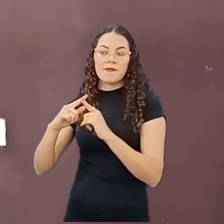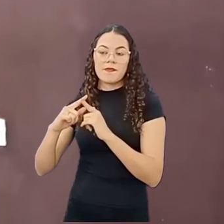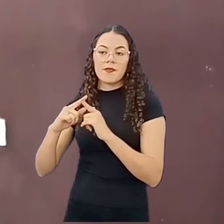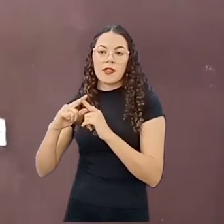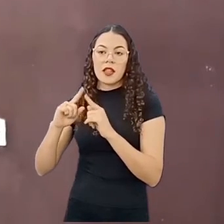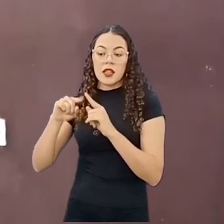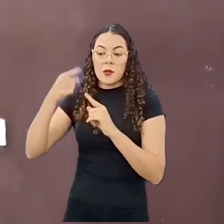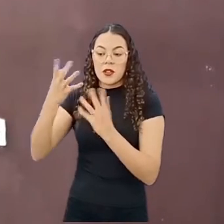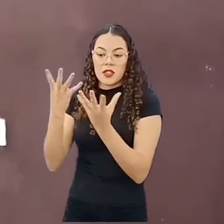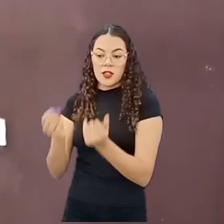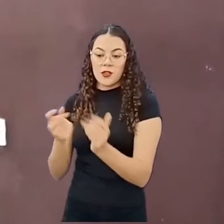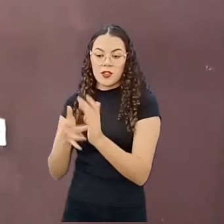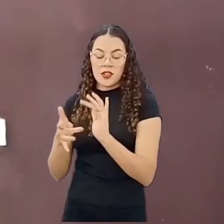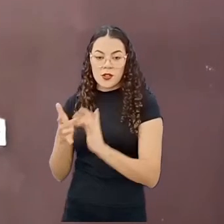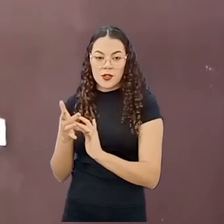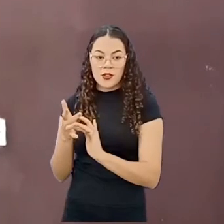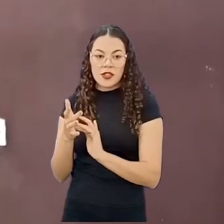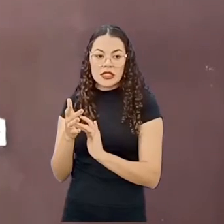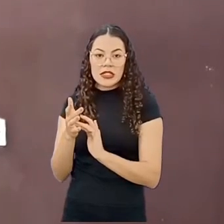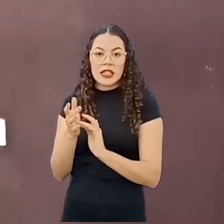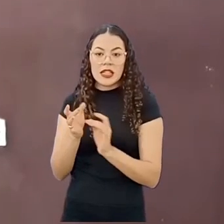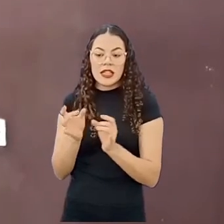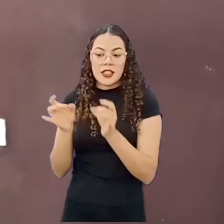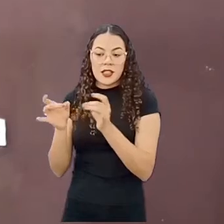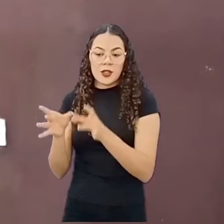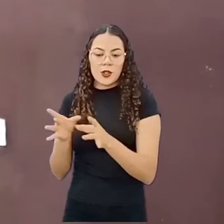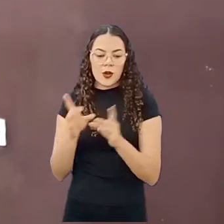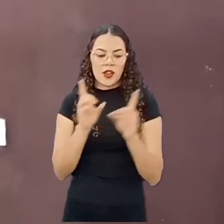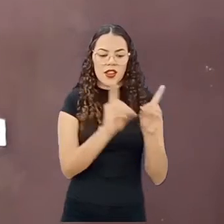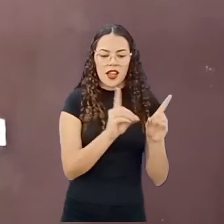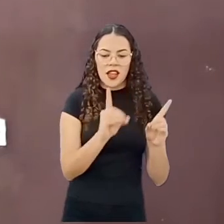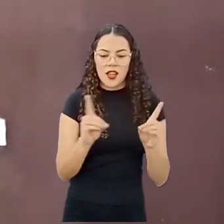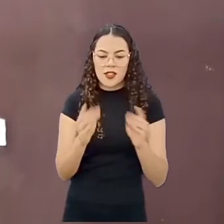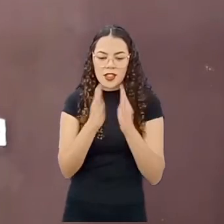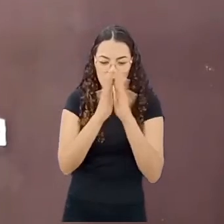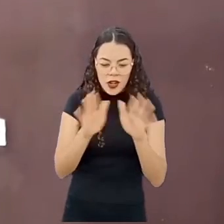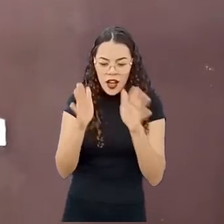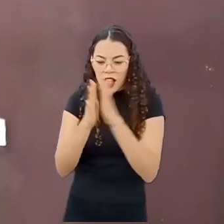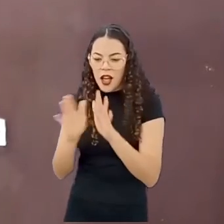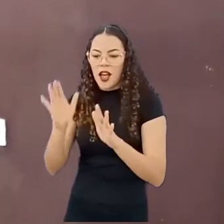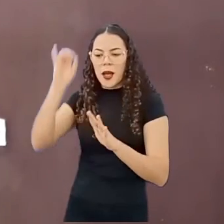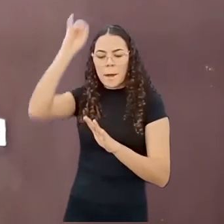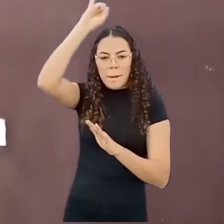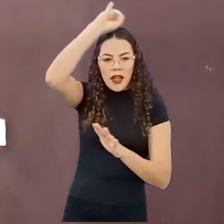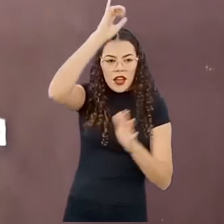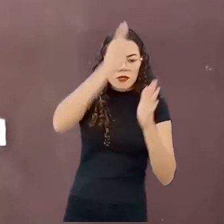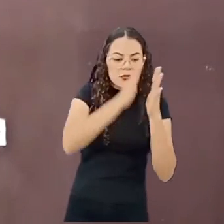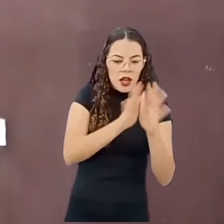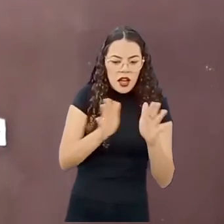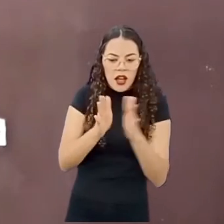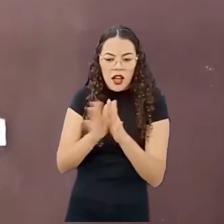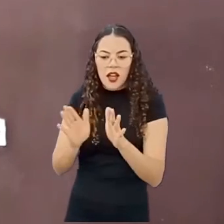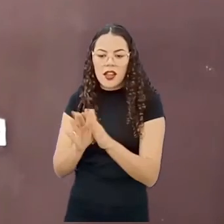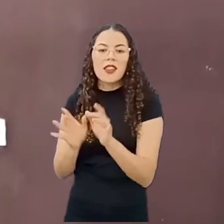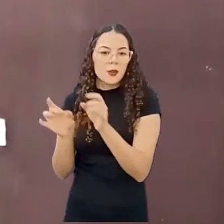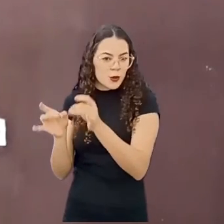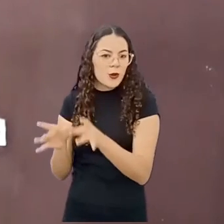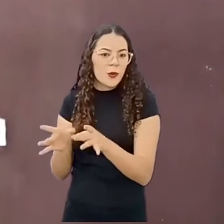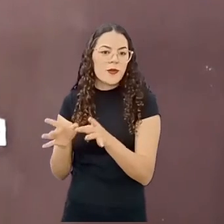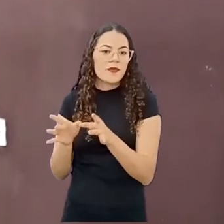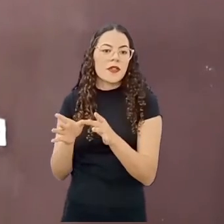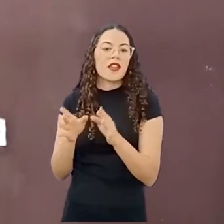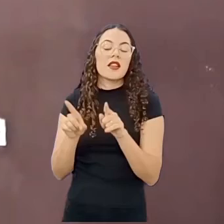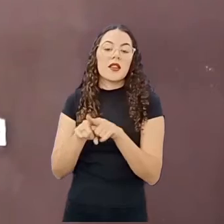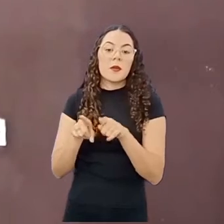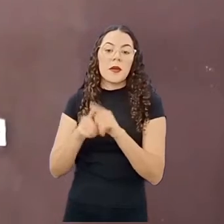após a sua conversão, com certeza deixaram de adorar outros deuses, imperadores, com certeza, como nessa igreja